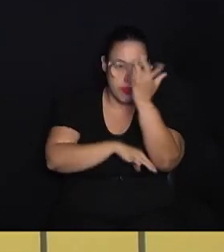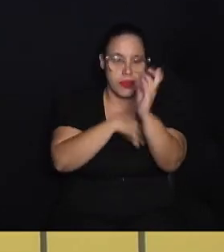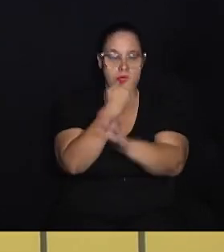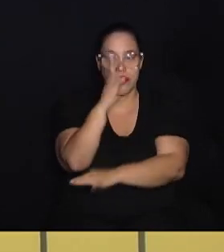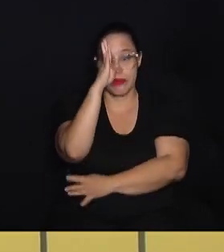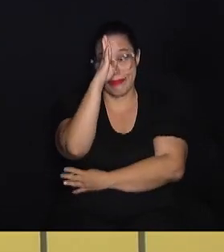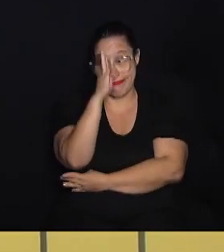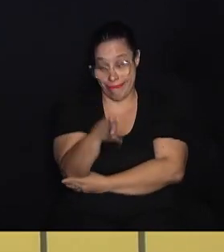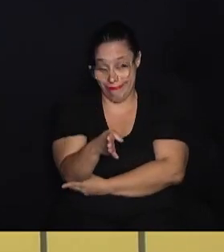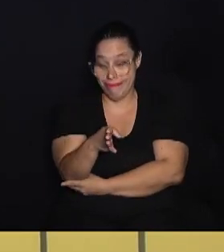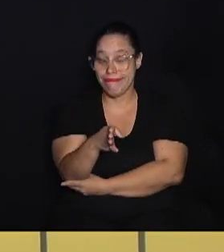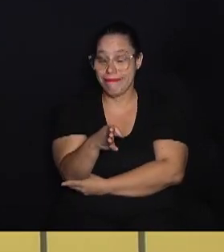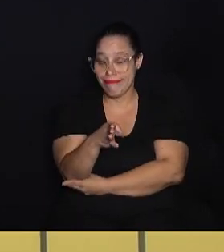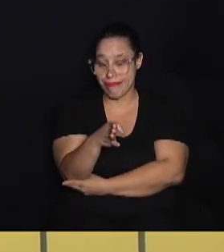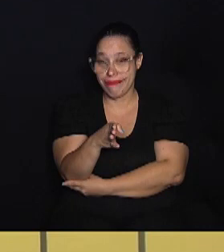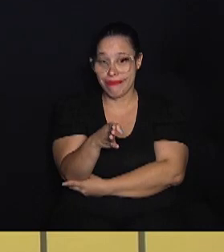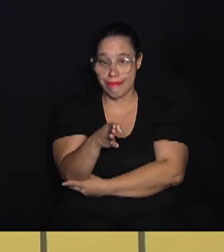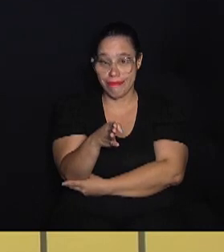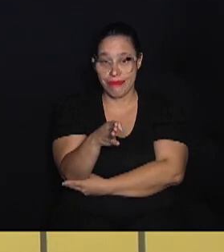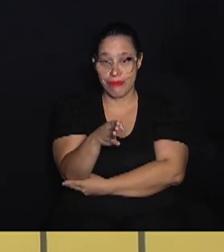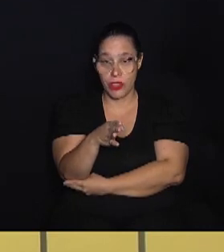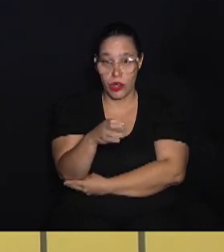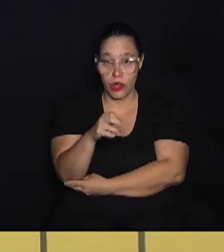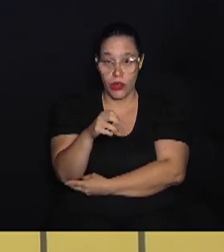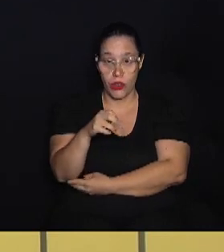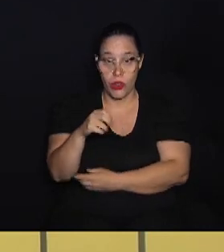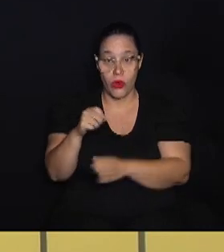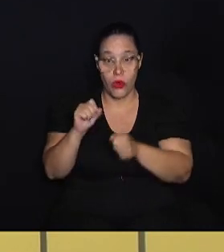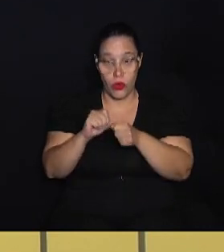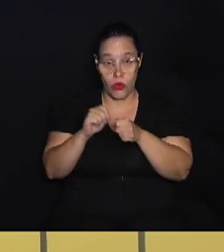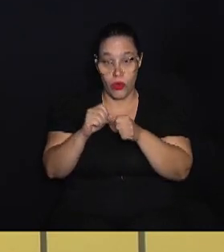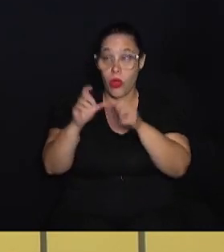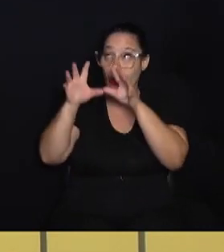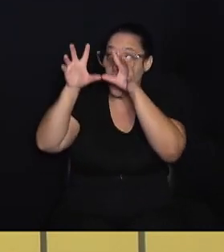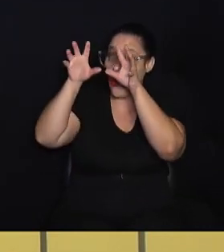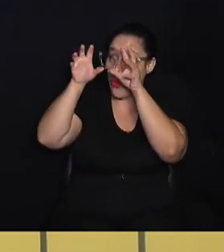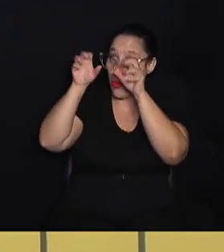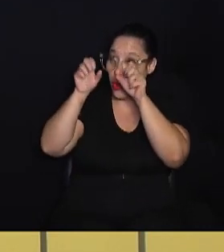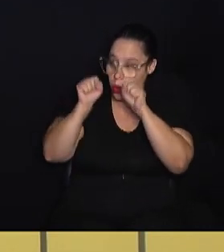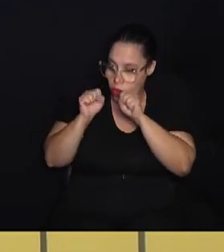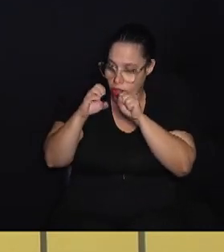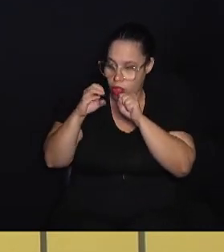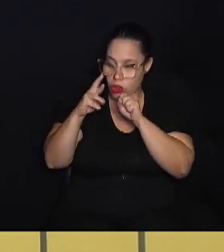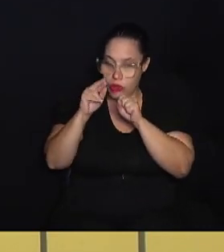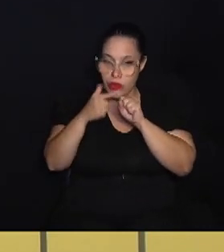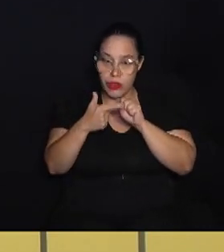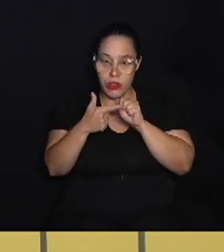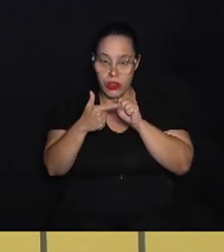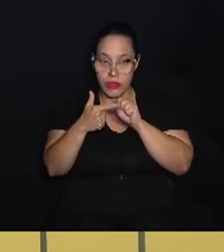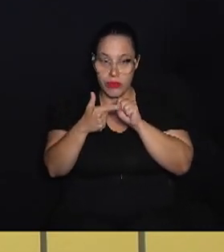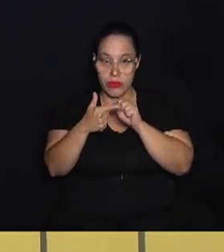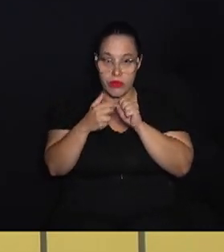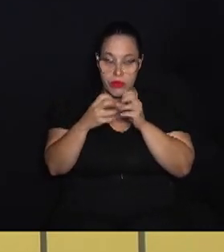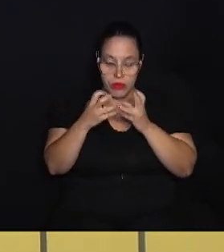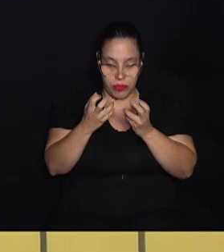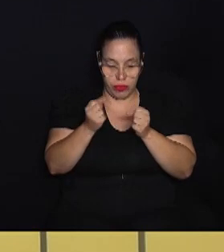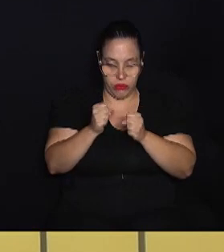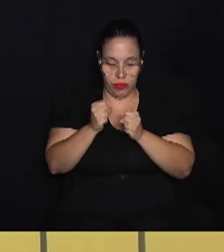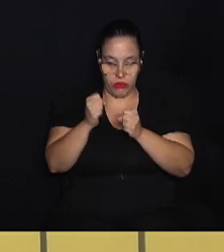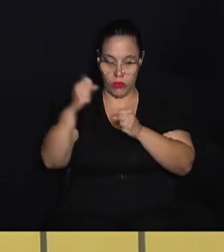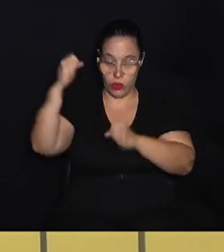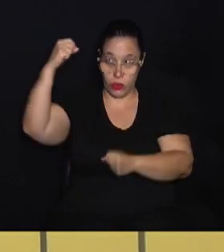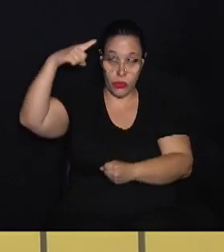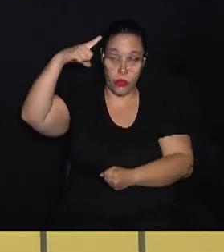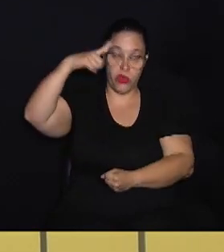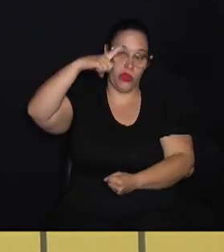principais os organismos que fazem a absorção de CO2 e que retêm parte dessa energia que vem do